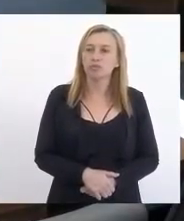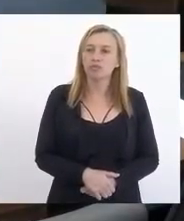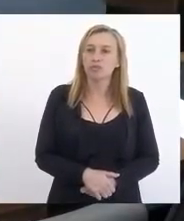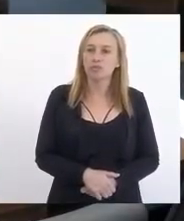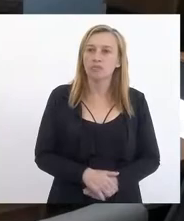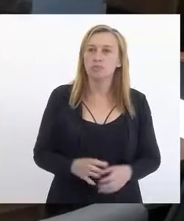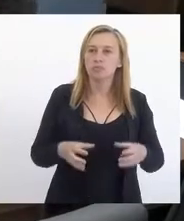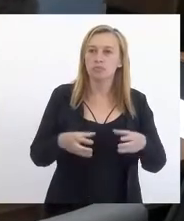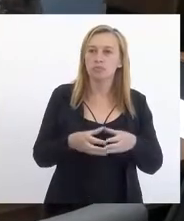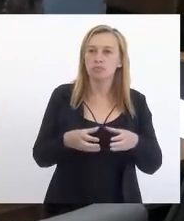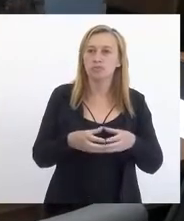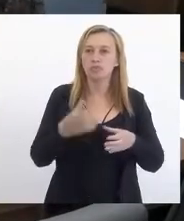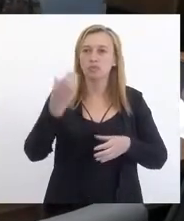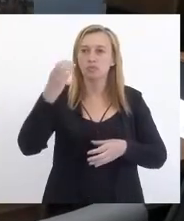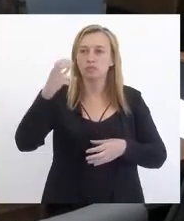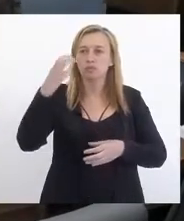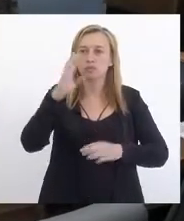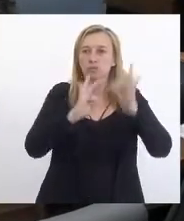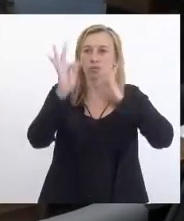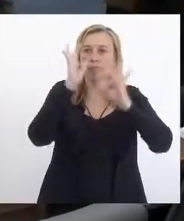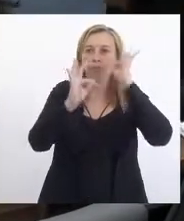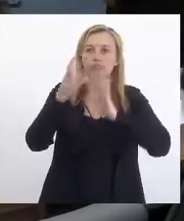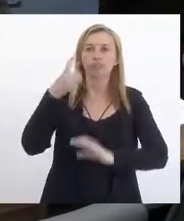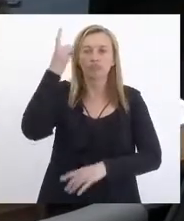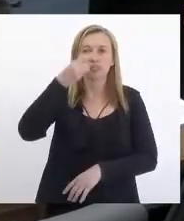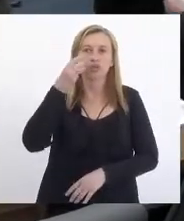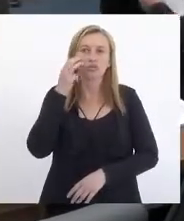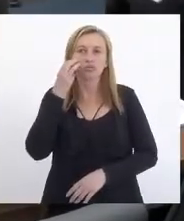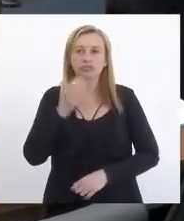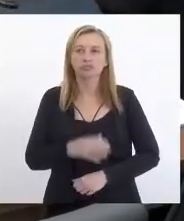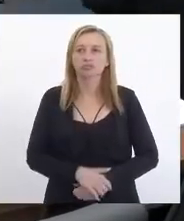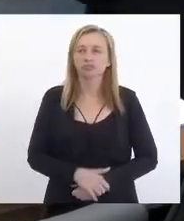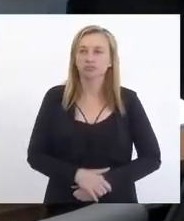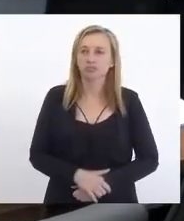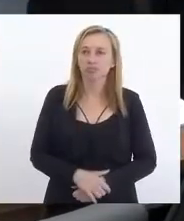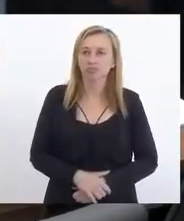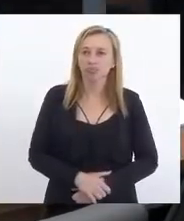Pela Comissão de Ciência e Tecnologia, deputado Valdeir Carneiro.